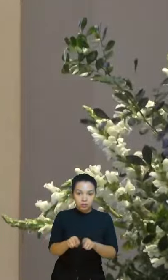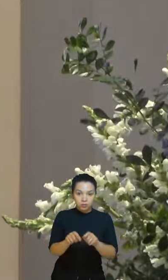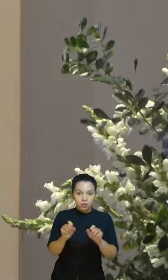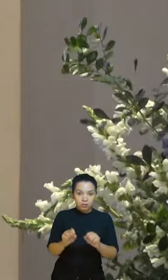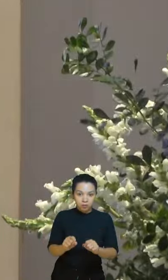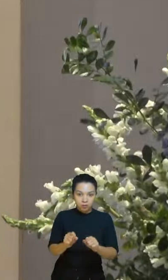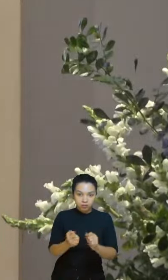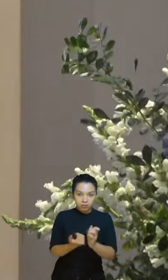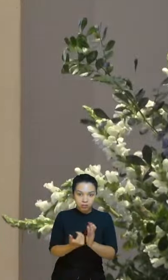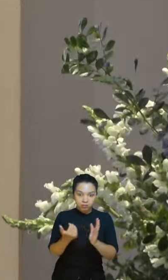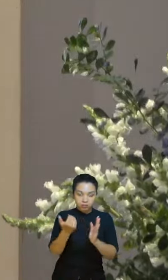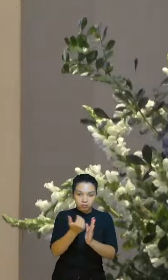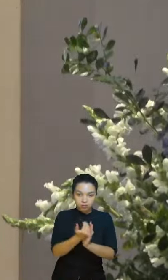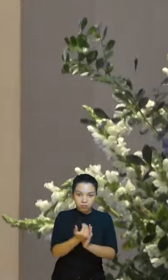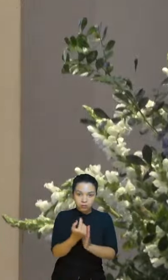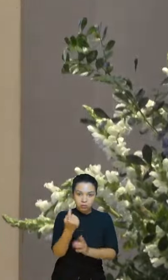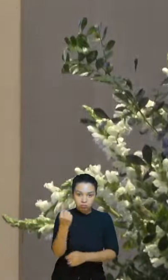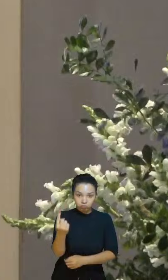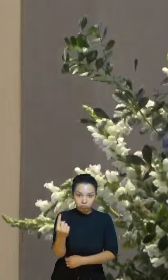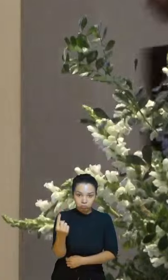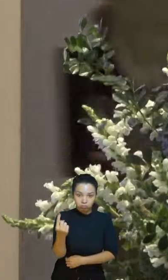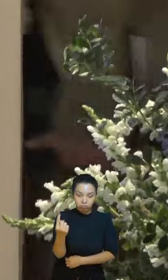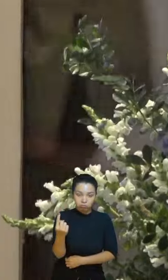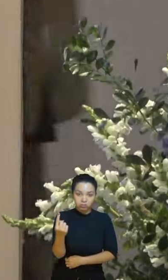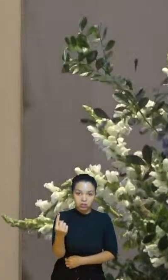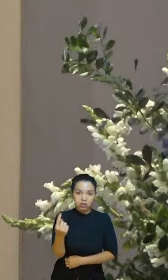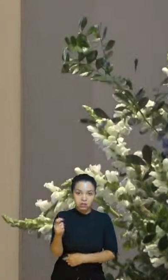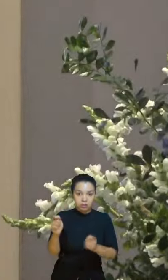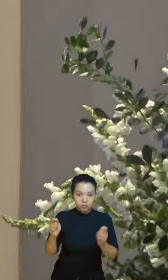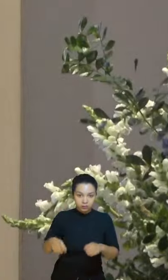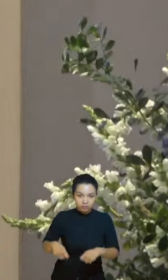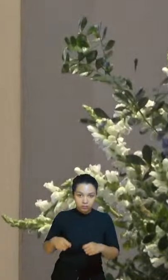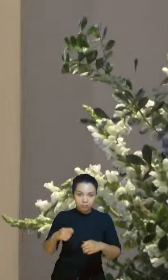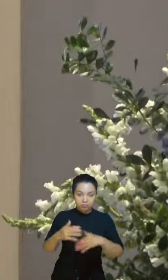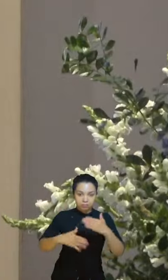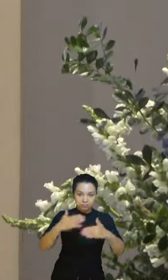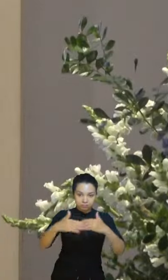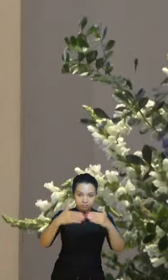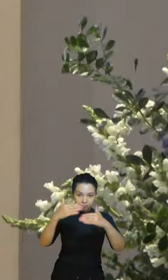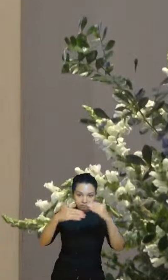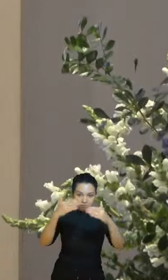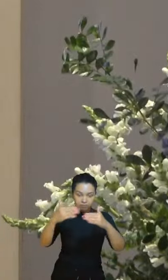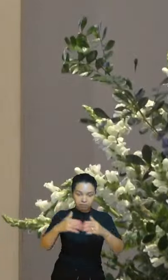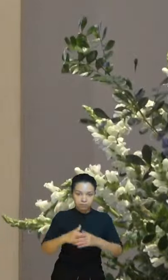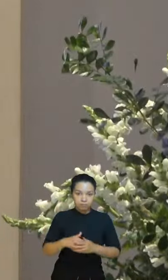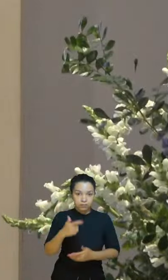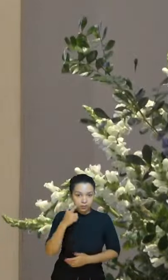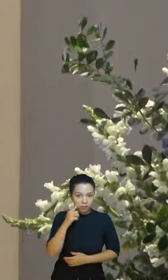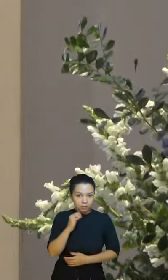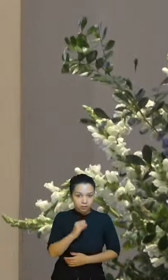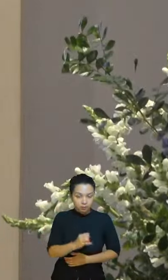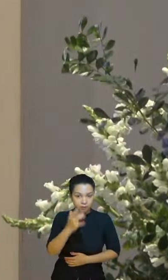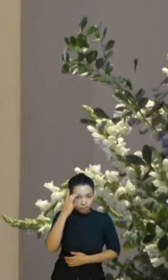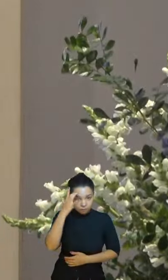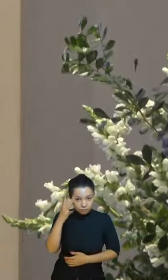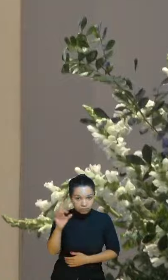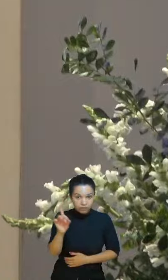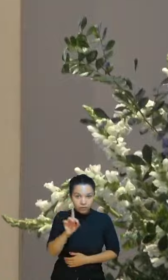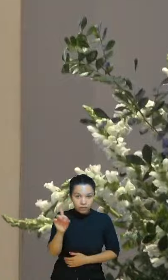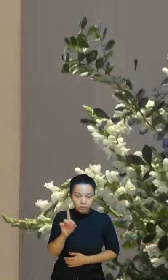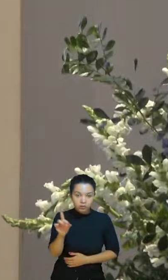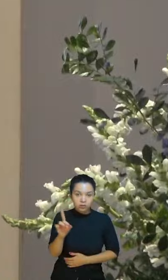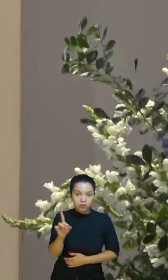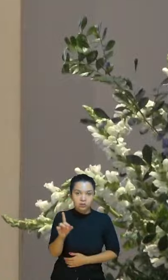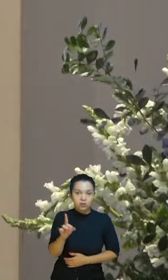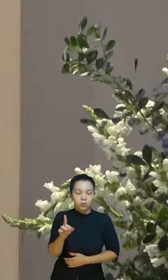concur como uma das possibilidades de avançar devo dizer que não é fácil o